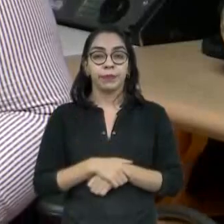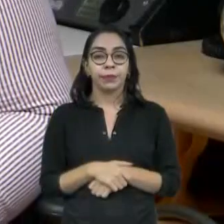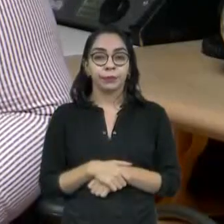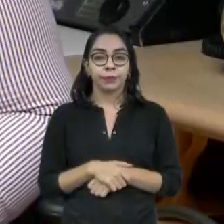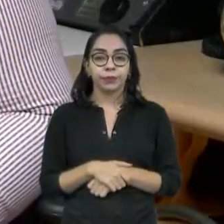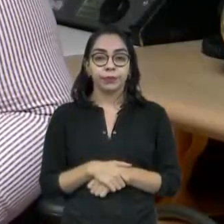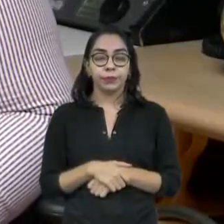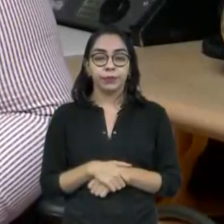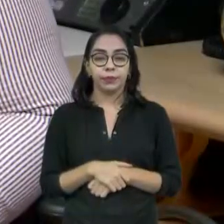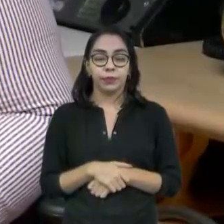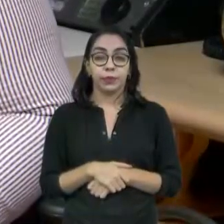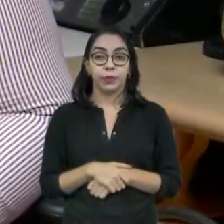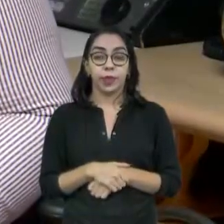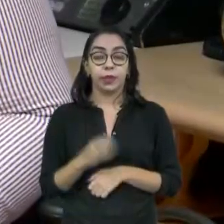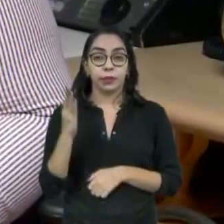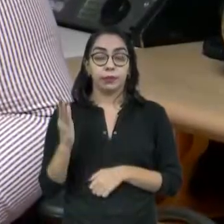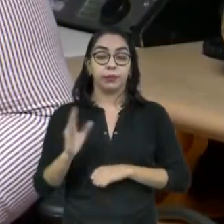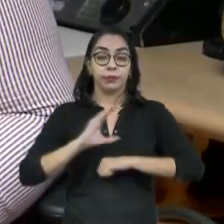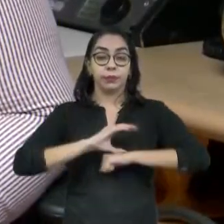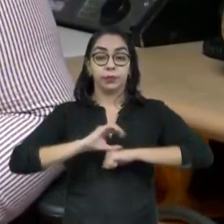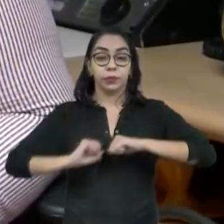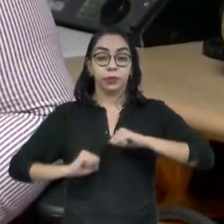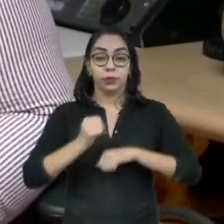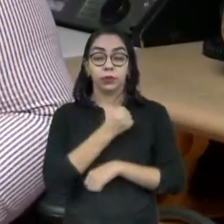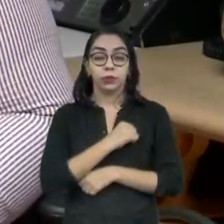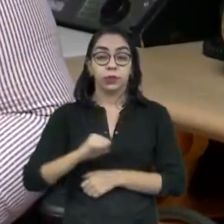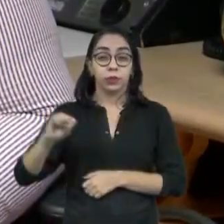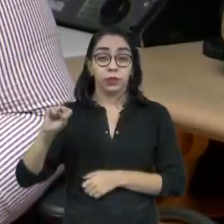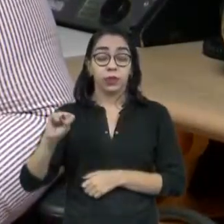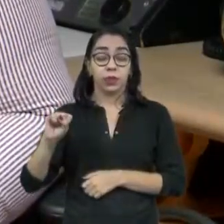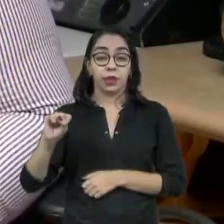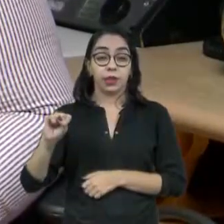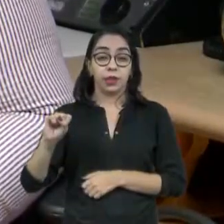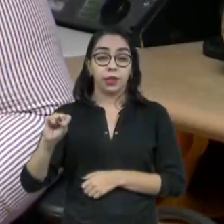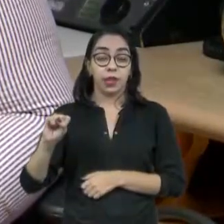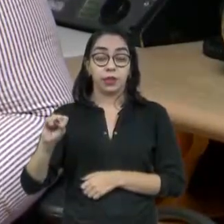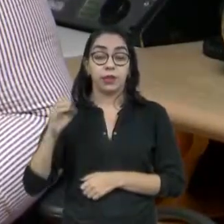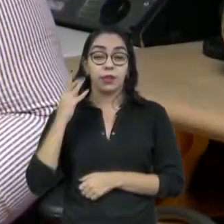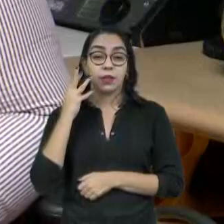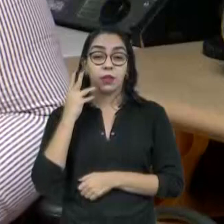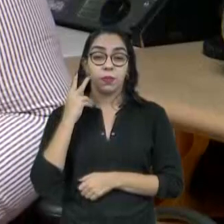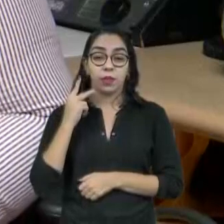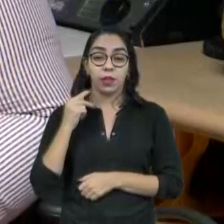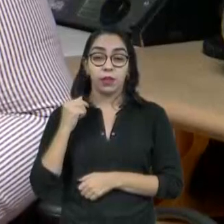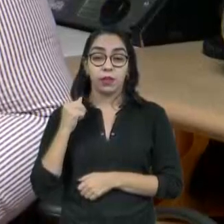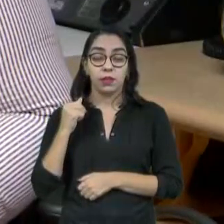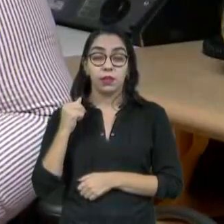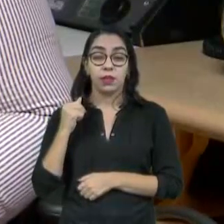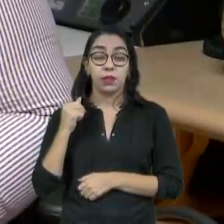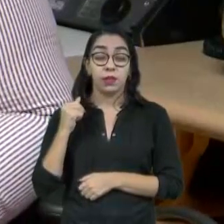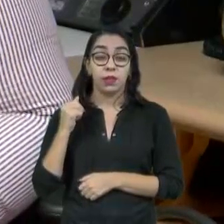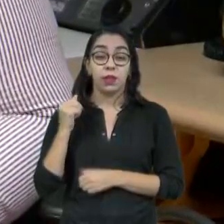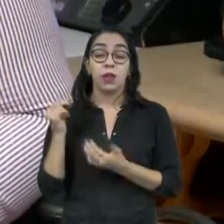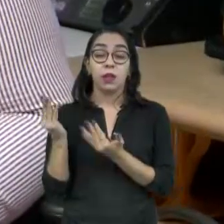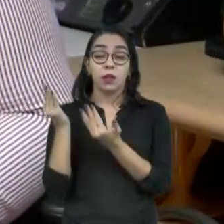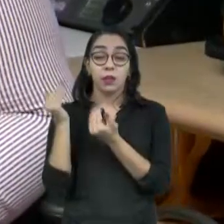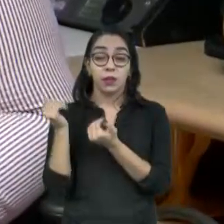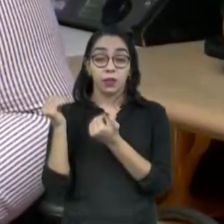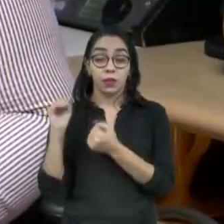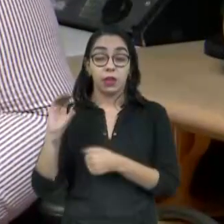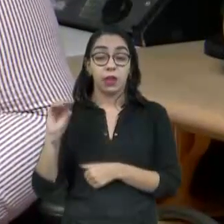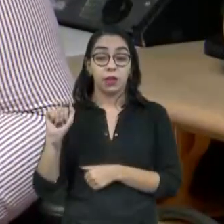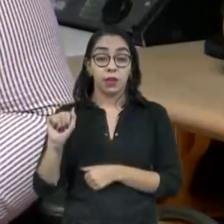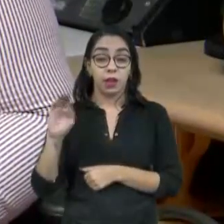a comissão especial de defesa dos Direitos da Criança e do Adolescente da Ordem dos Advogados do Brasil sexon